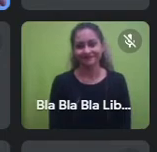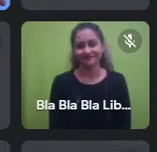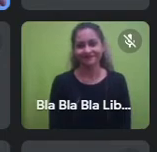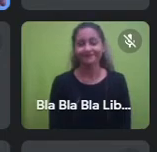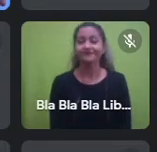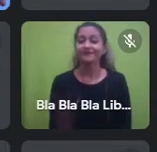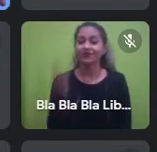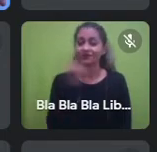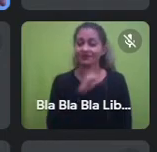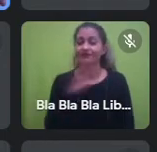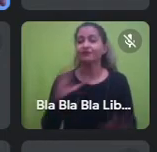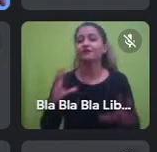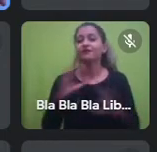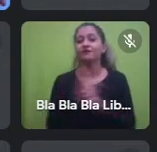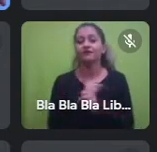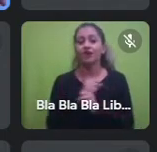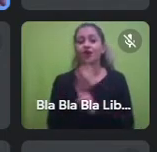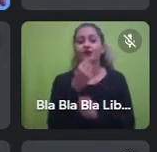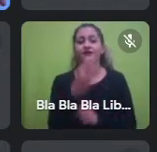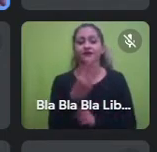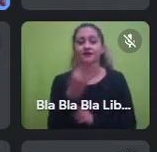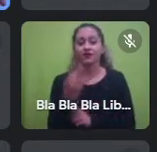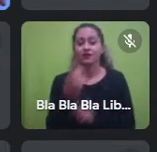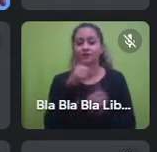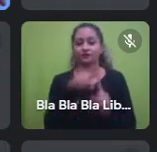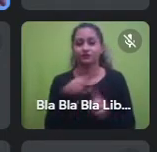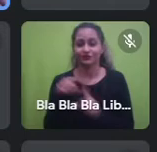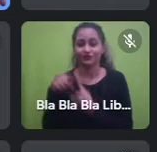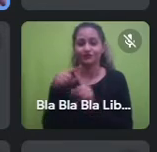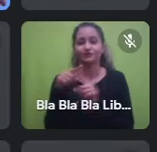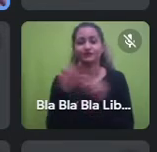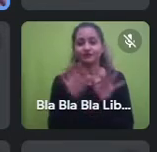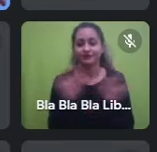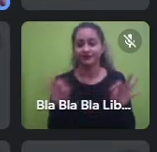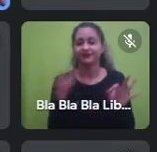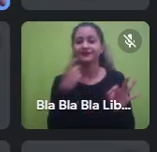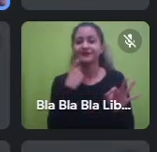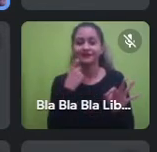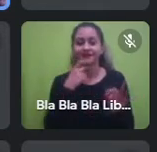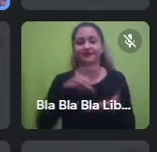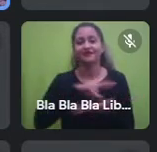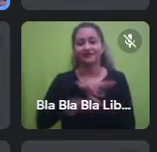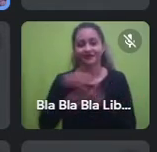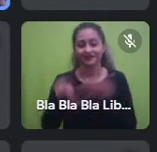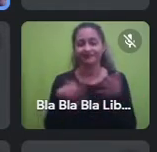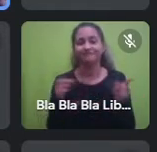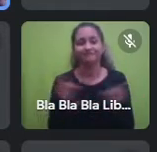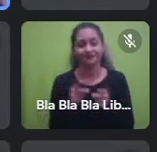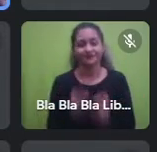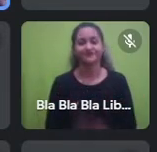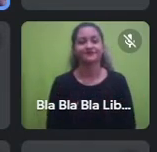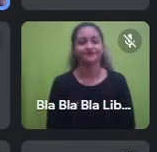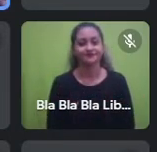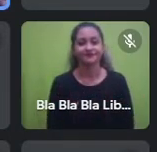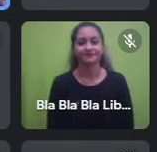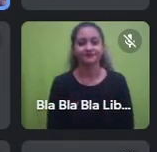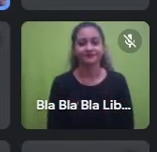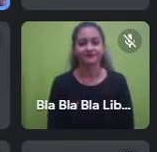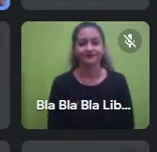Conseguimos 34 indivíduos, né? Uma diversidade bem pequena, próxima.